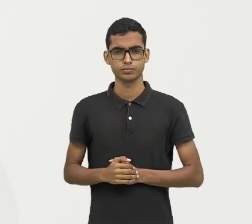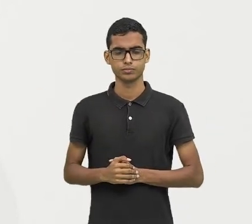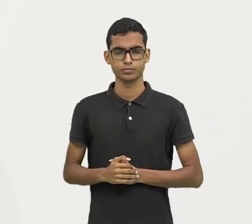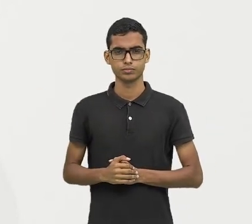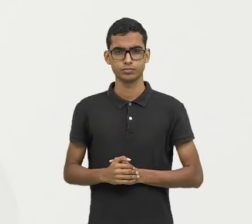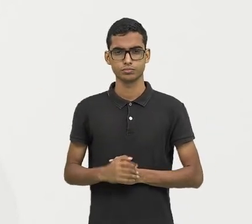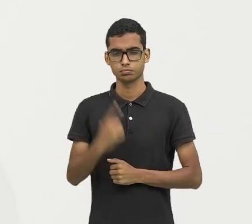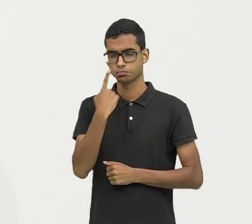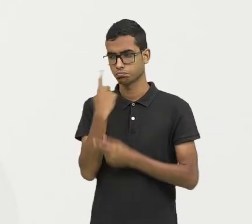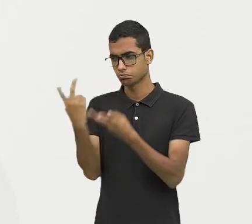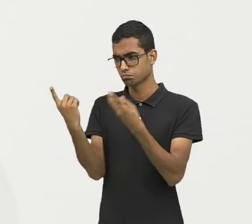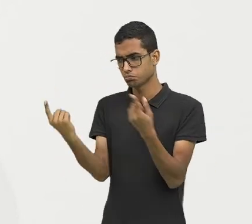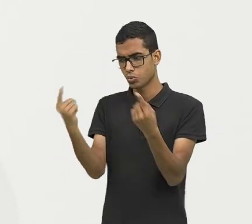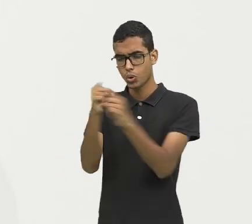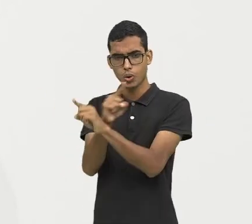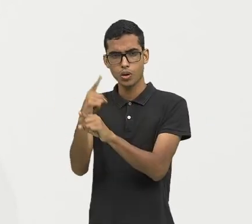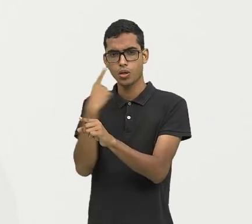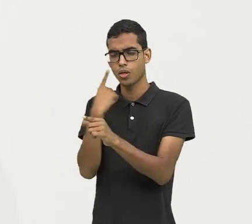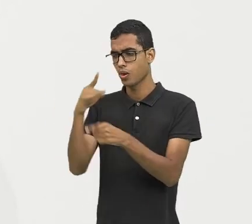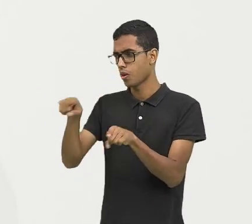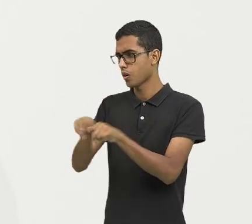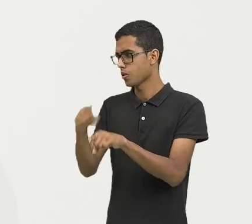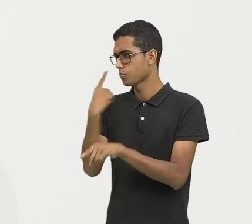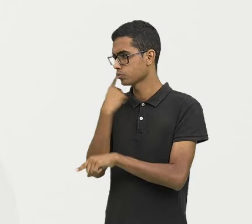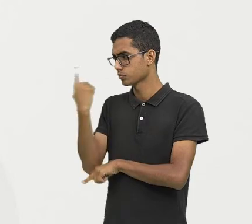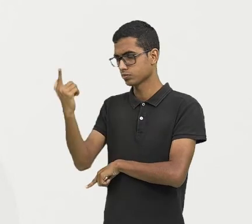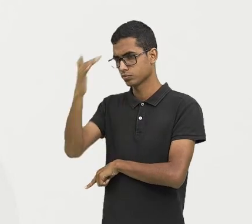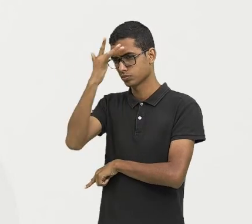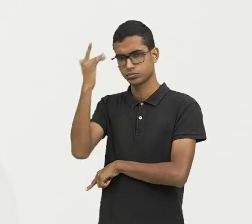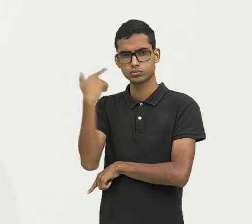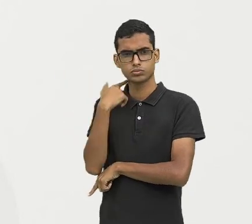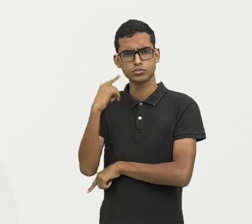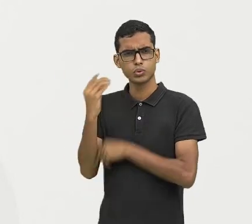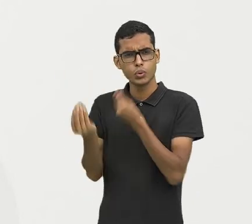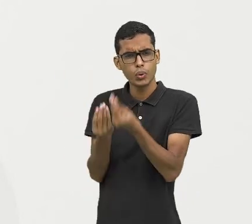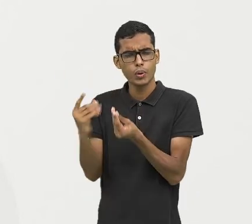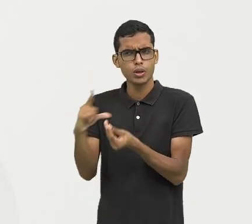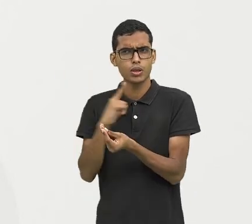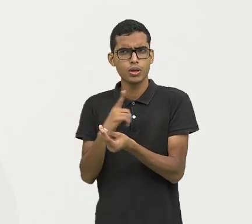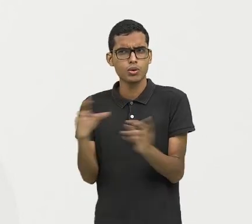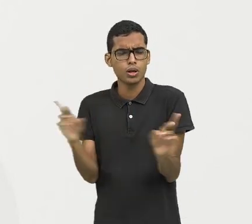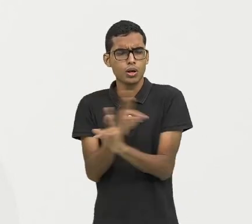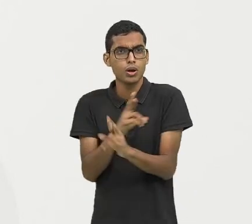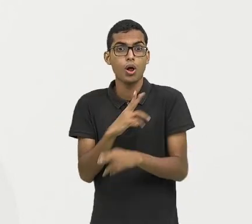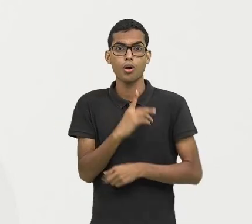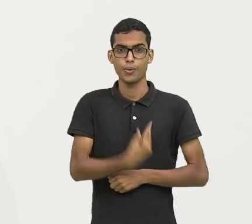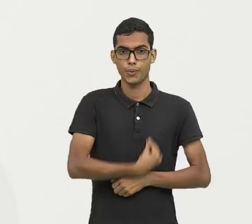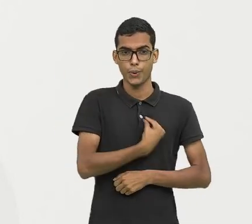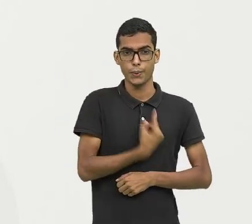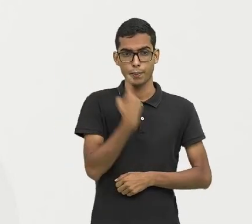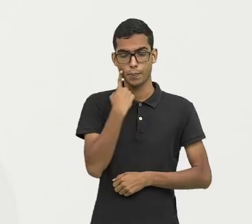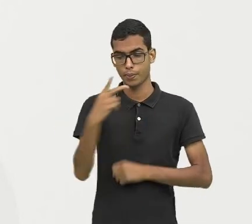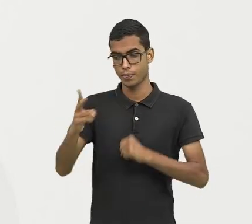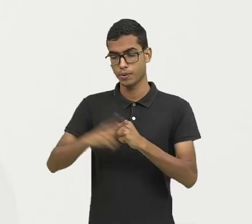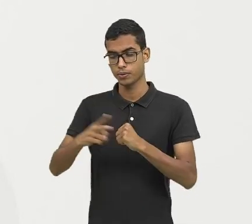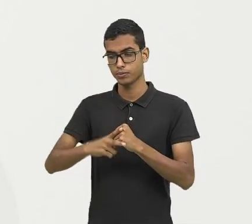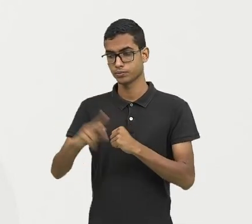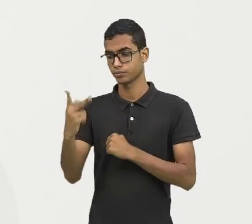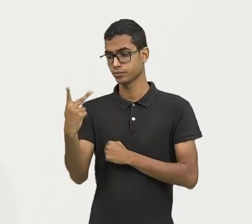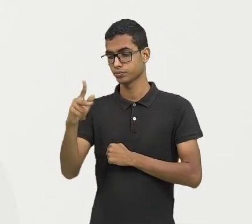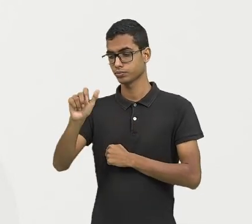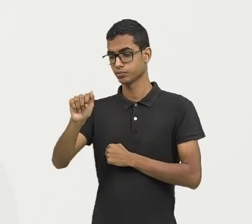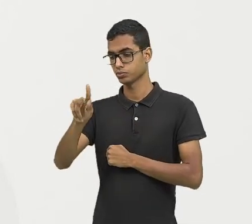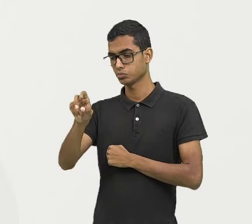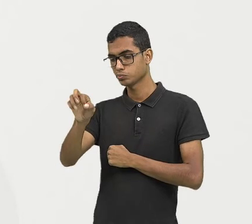para a gente exatamente que o verbo haver foi utilizado no sentido de existir. Então, ele é um verbo impessoal. Então, a